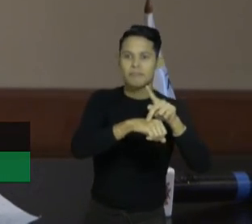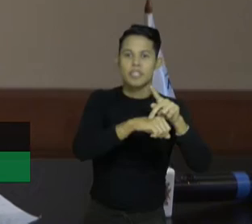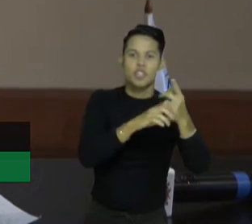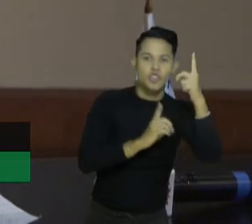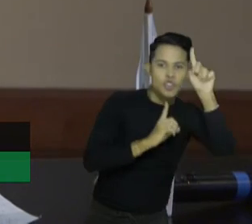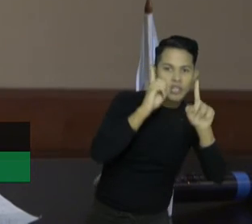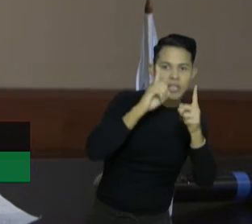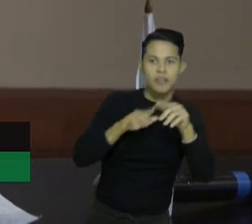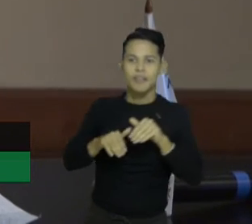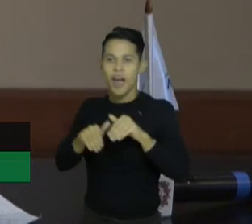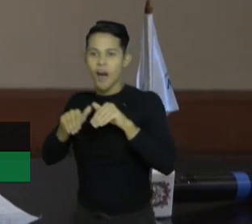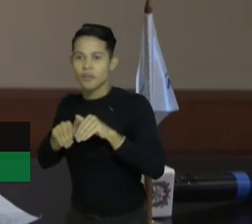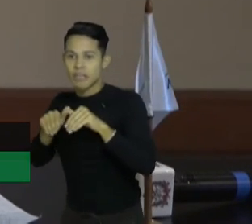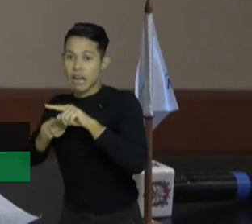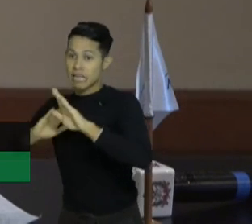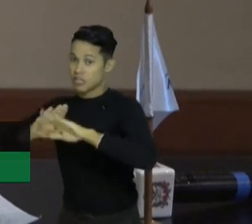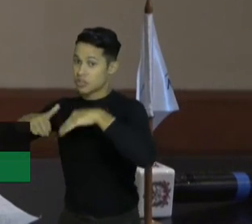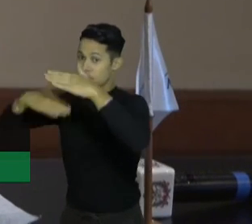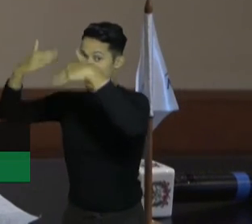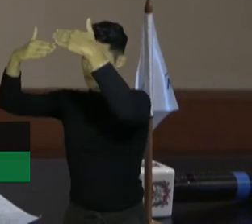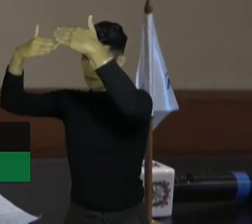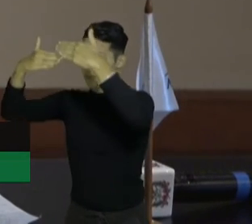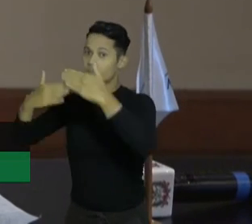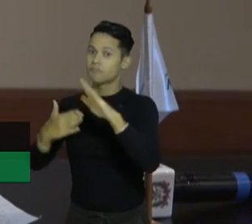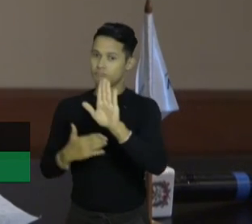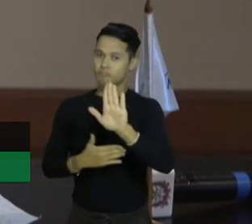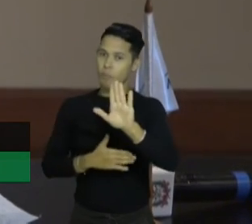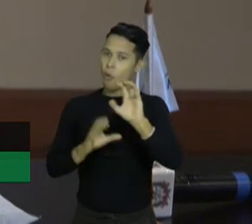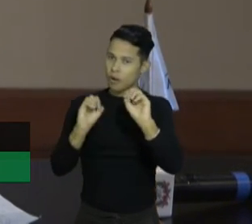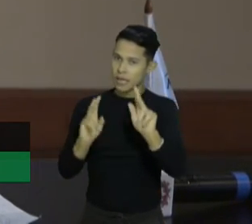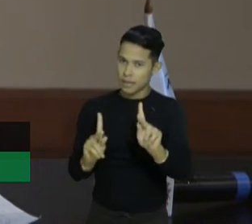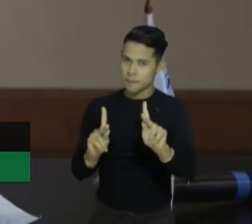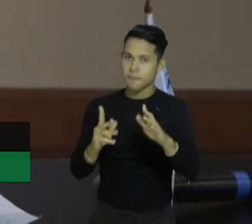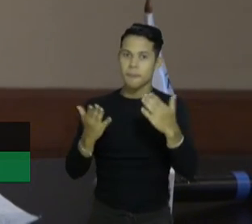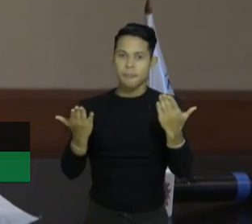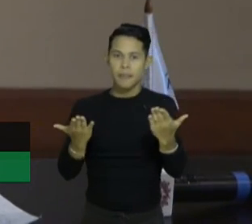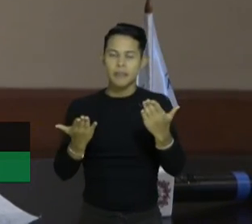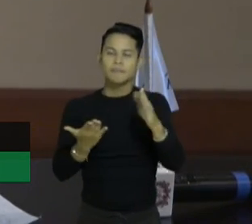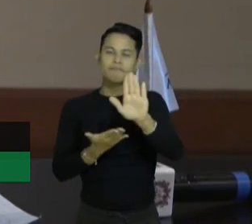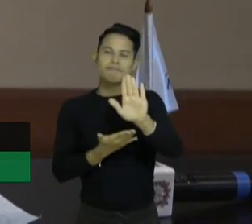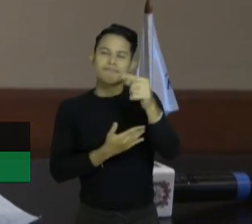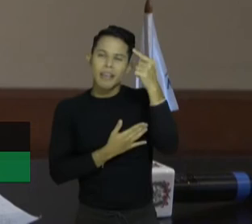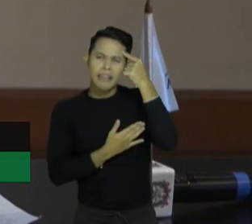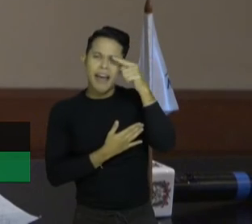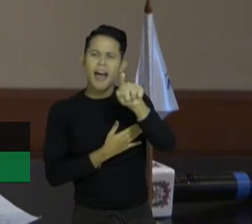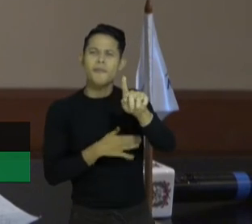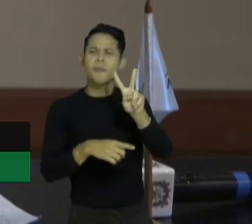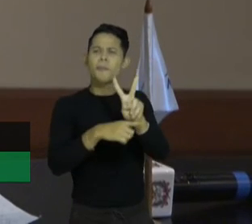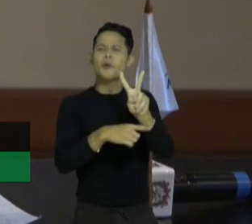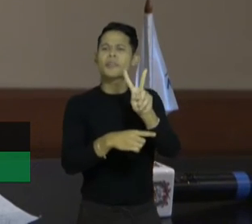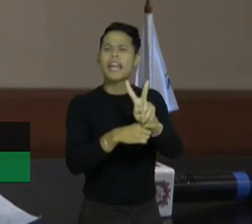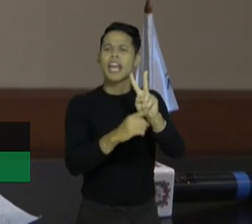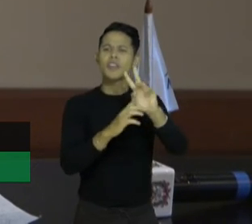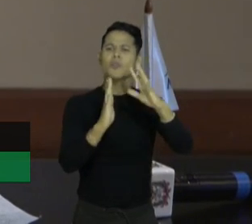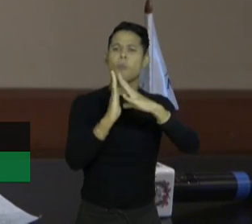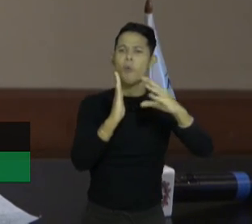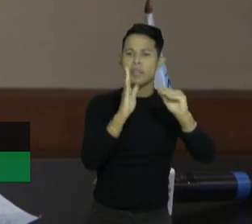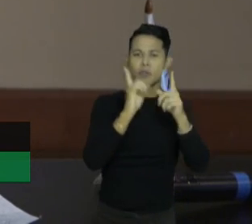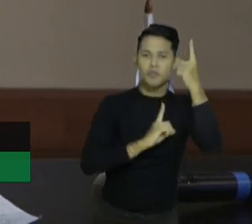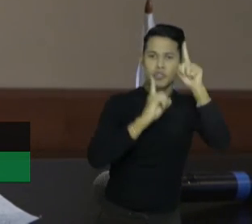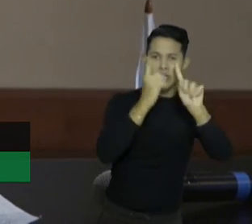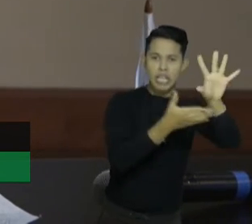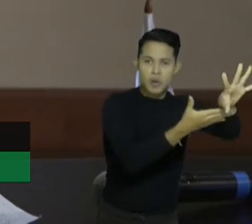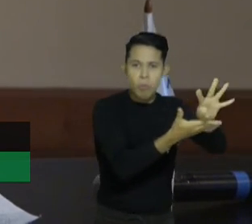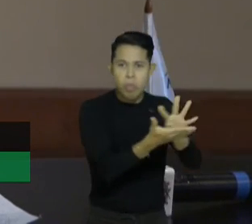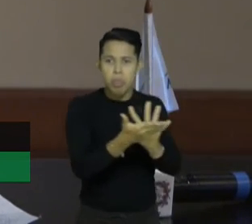extremamente desenvolvido sem indústria dito isso ah S Então você defende o modelo chileno pro Brasil não